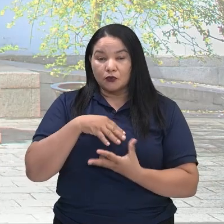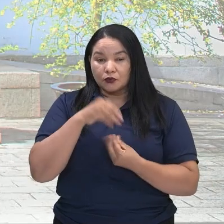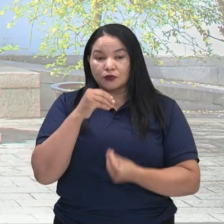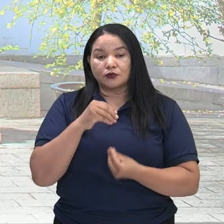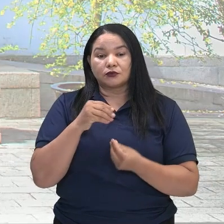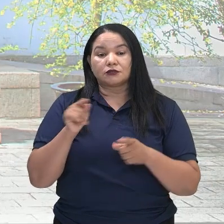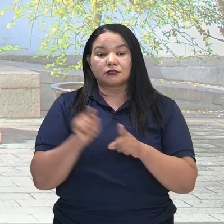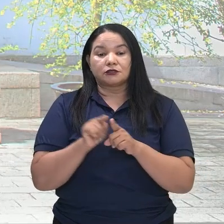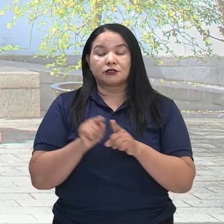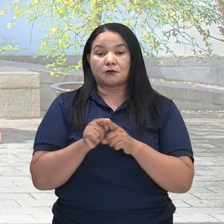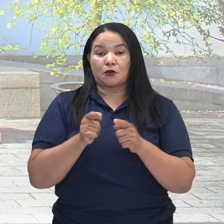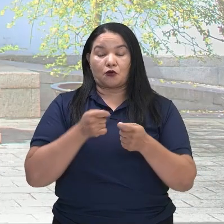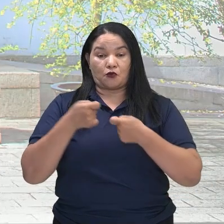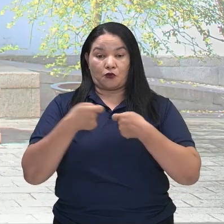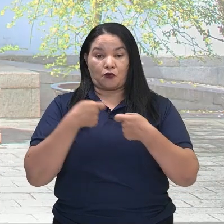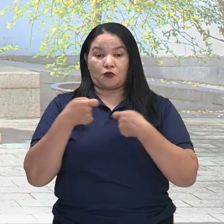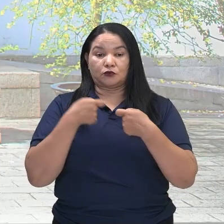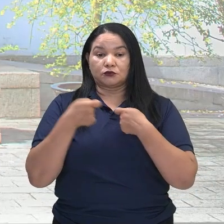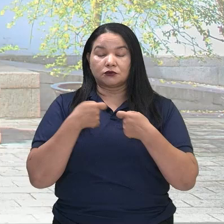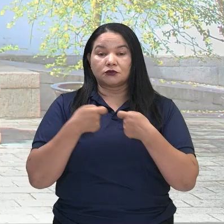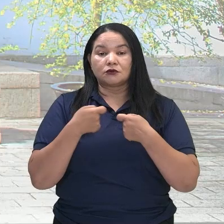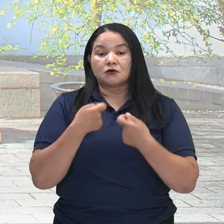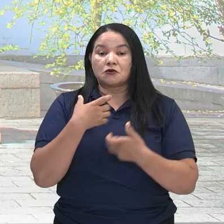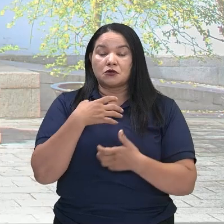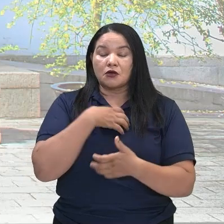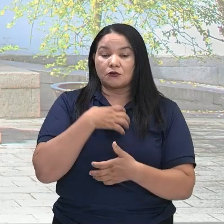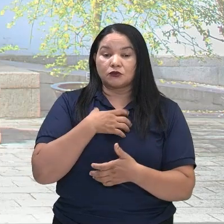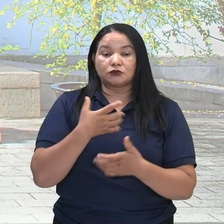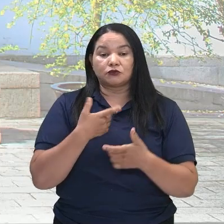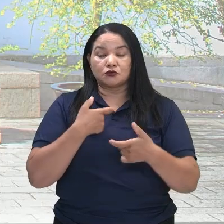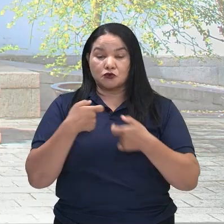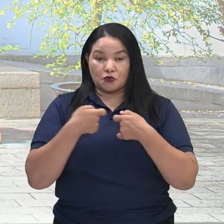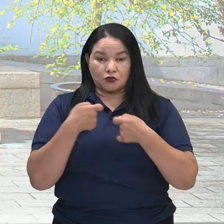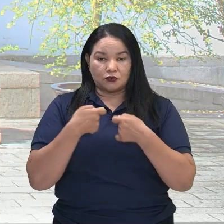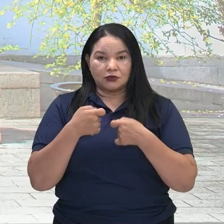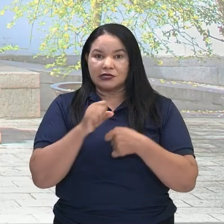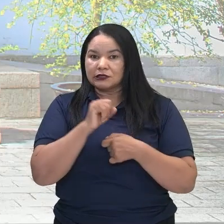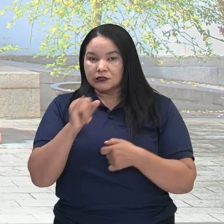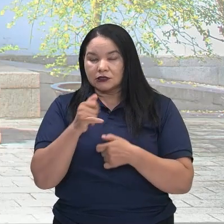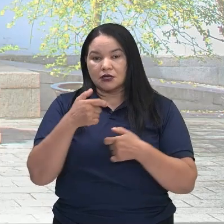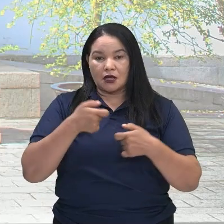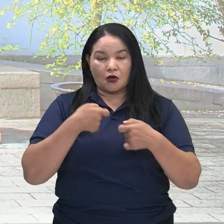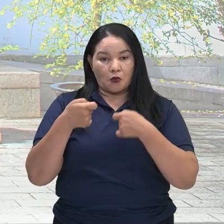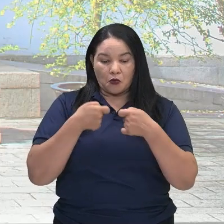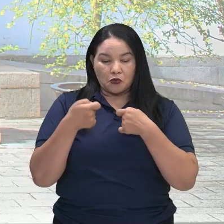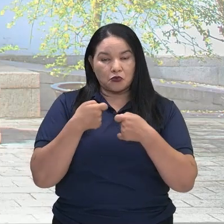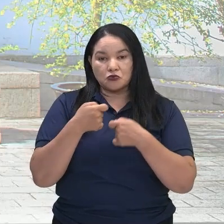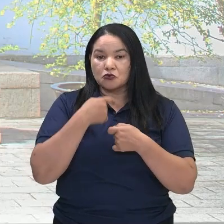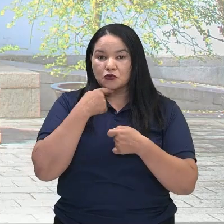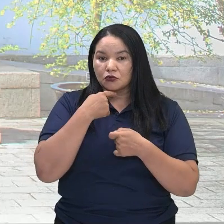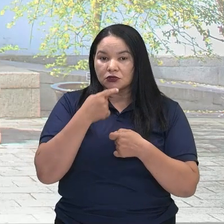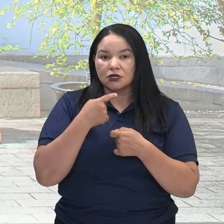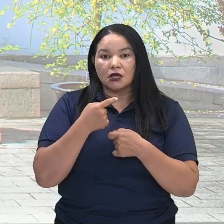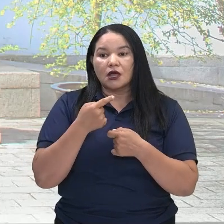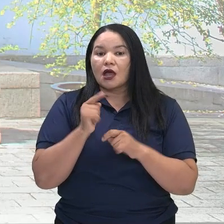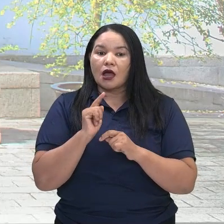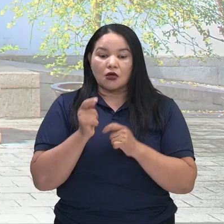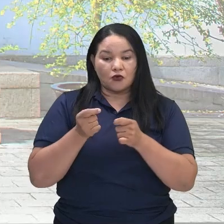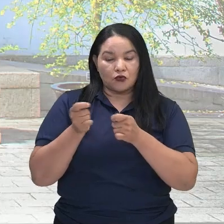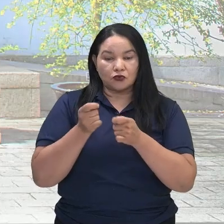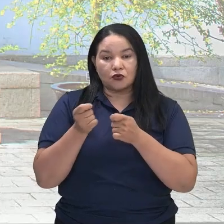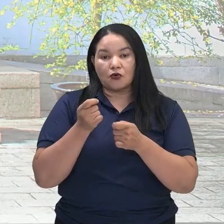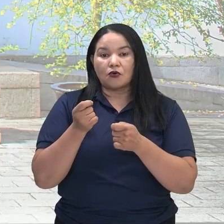do autocontrole das suas próprias emoções. Se você não consegue controlar as suas emoções, como é que você vai controlar o